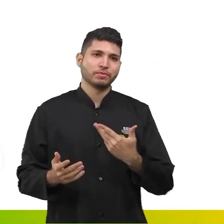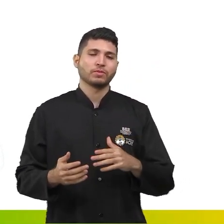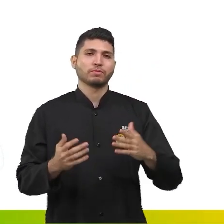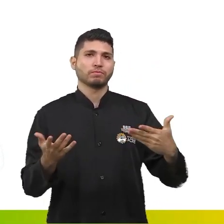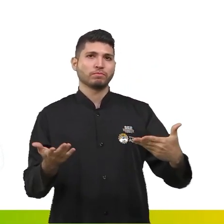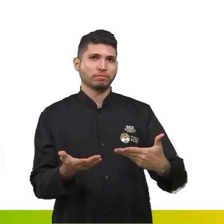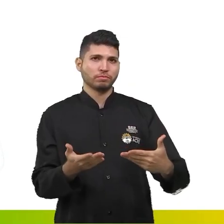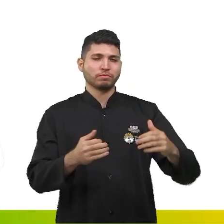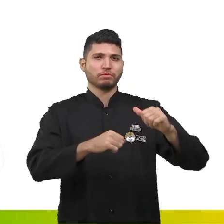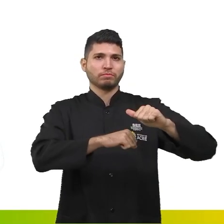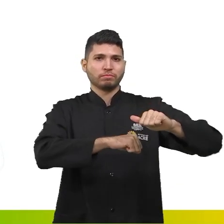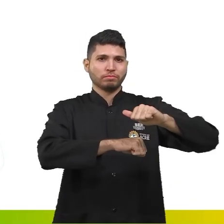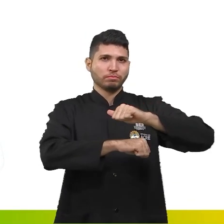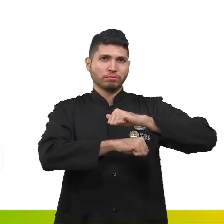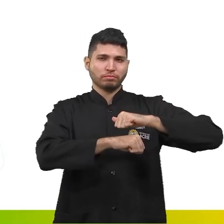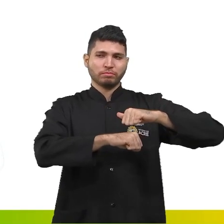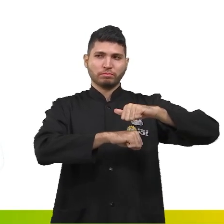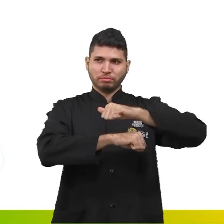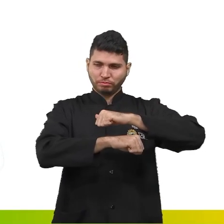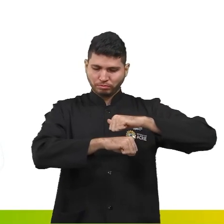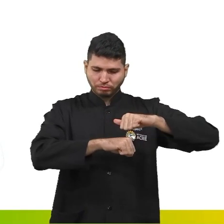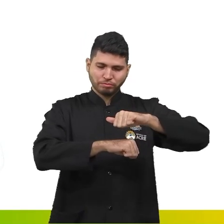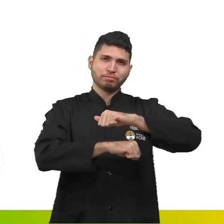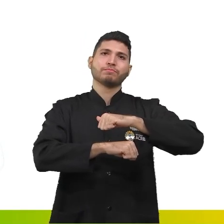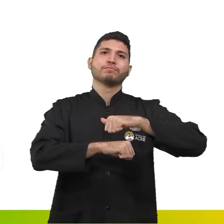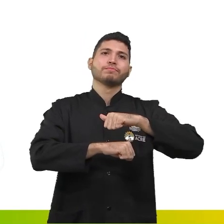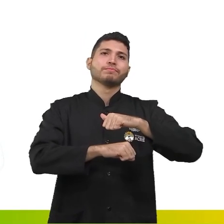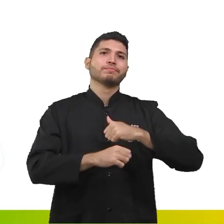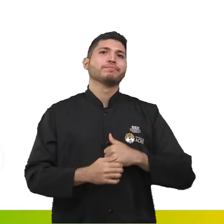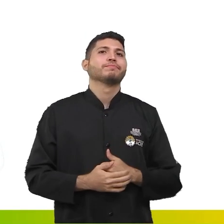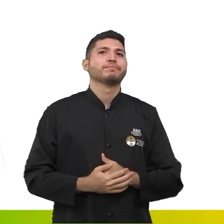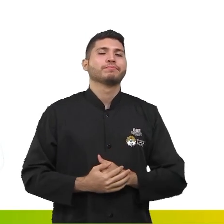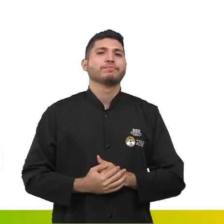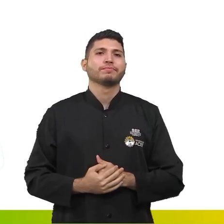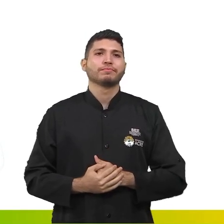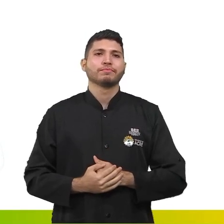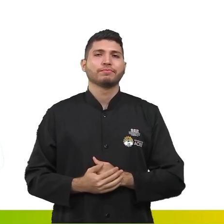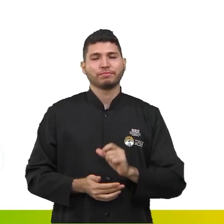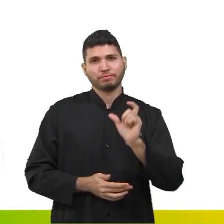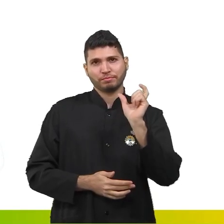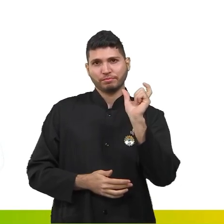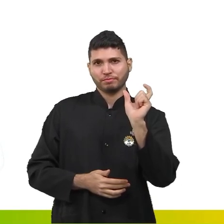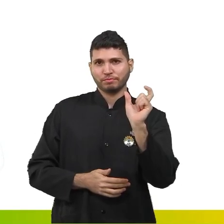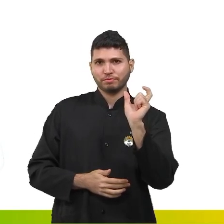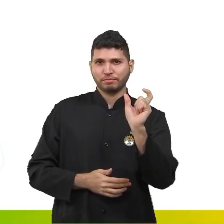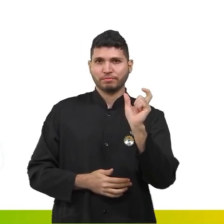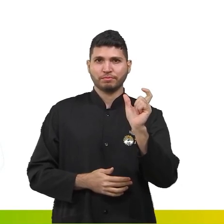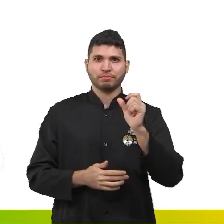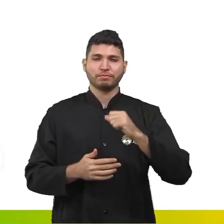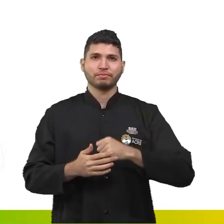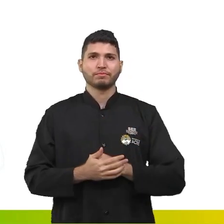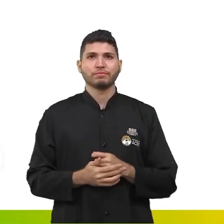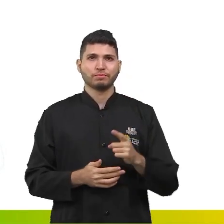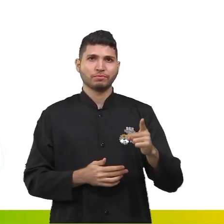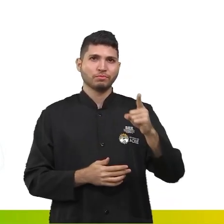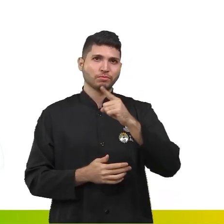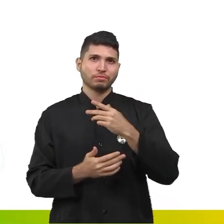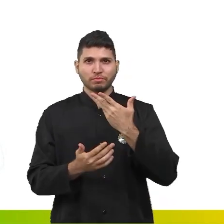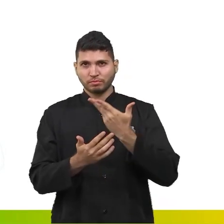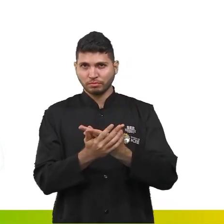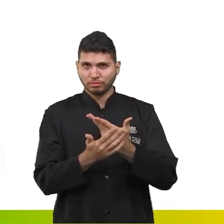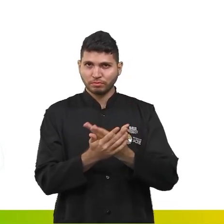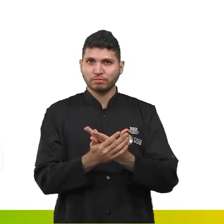particularidades. Primeiro, pessoal, que o advérbio, ele é um termo acessório. Quando vocês estiverem estudando aí os